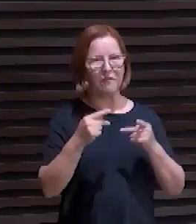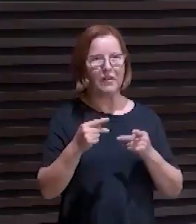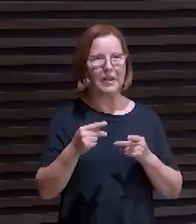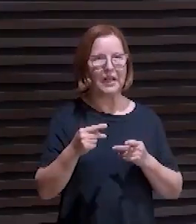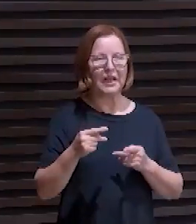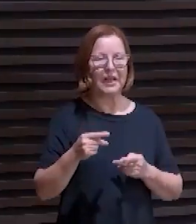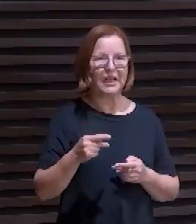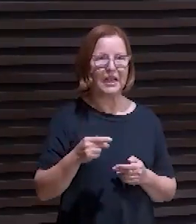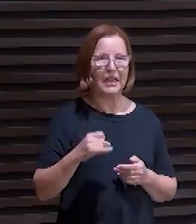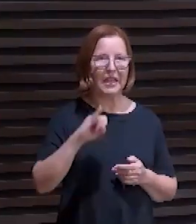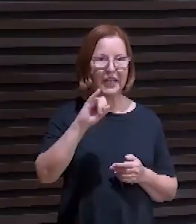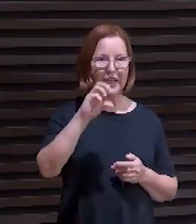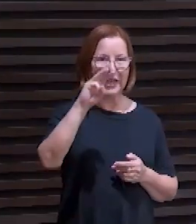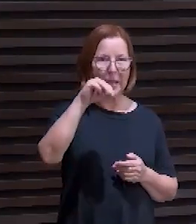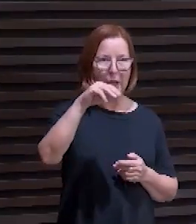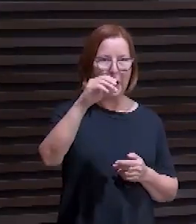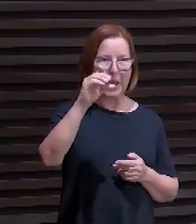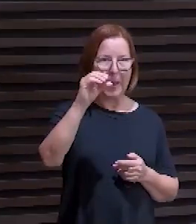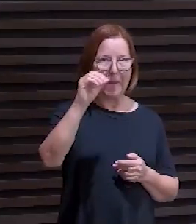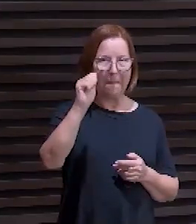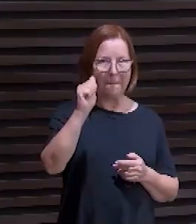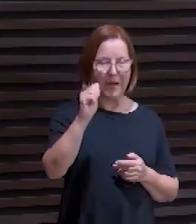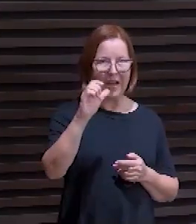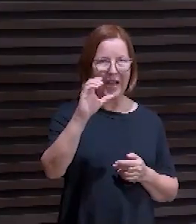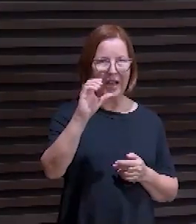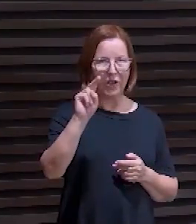sido gerada sem pecado,